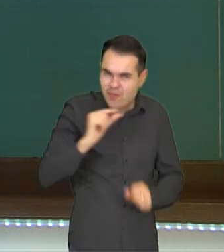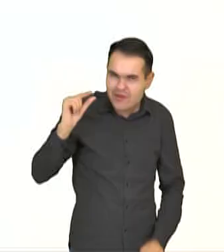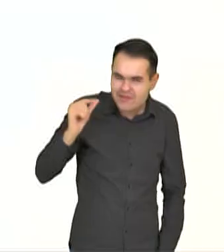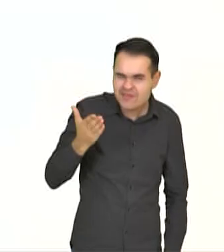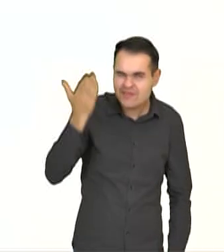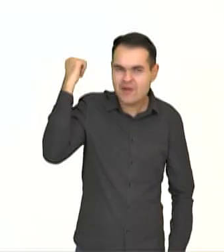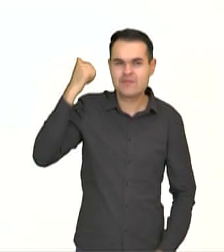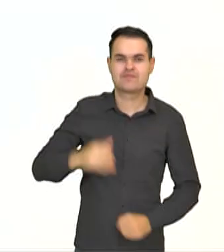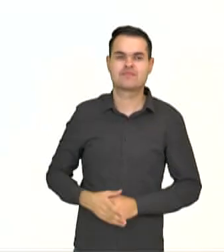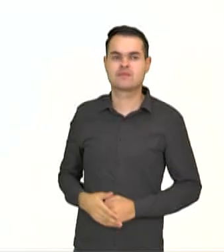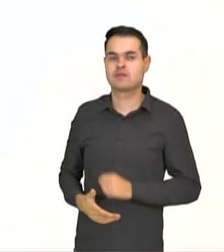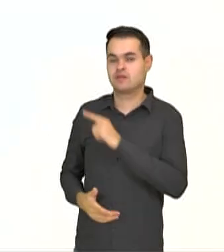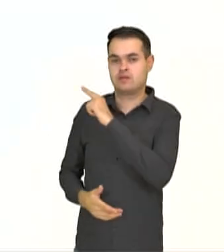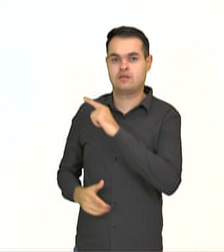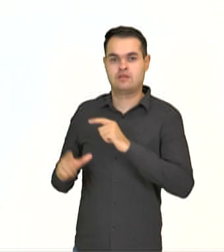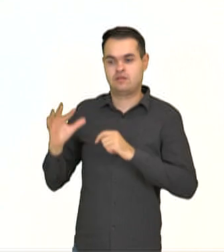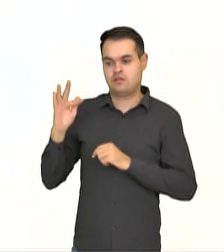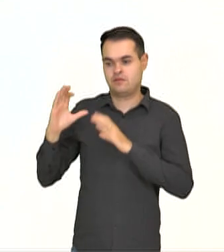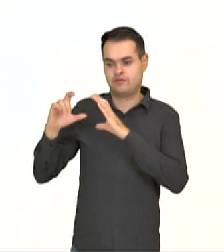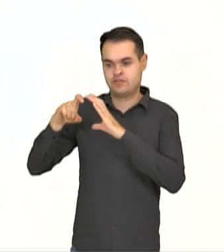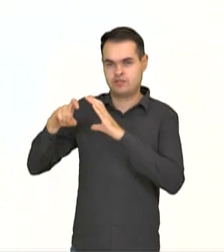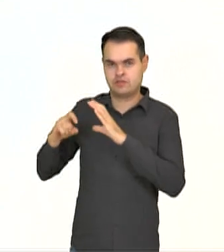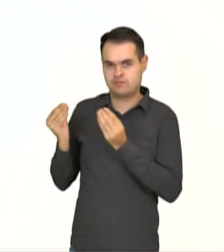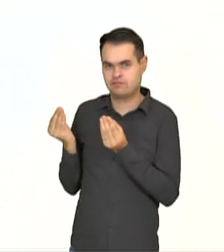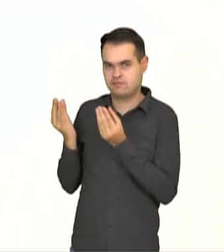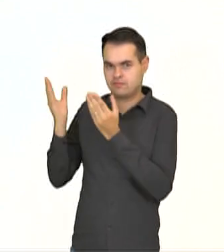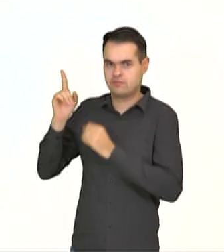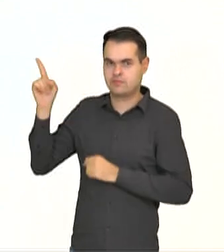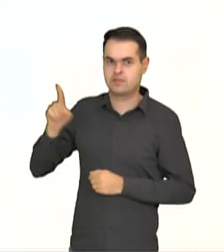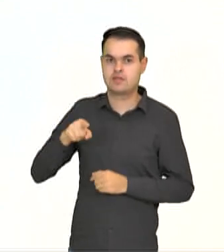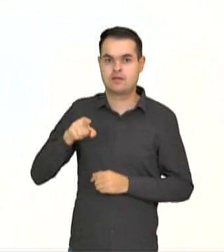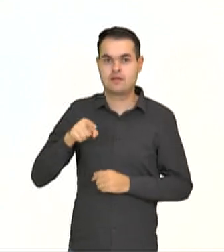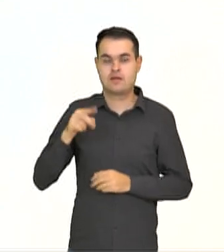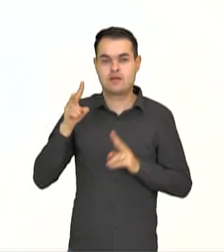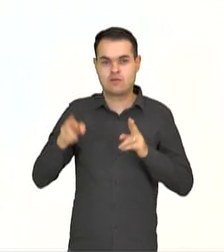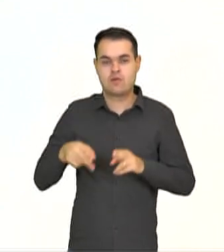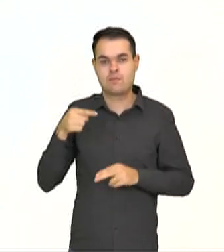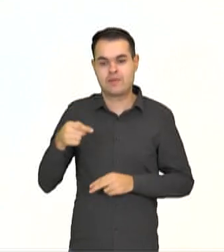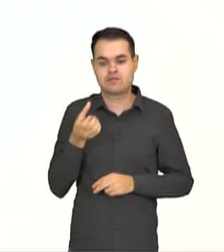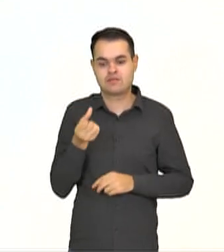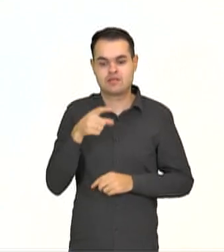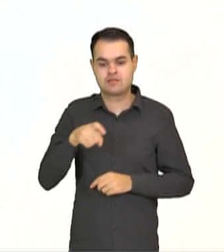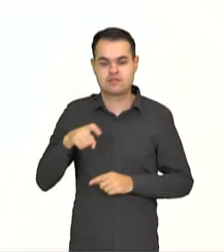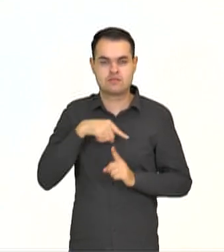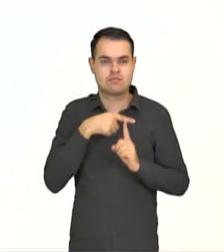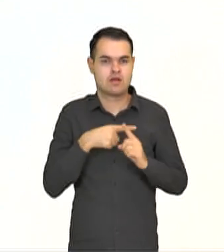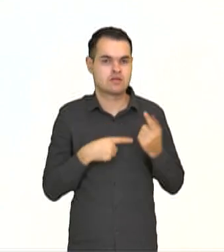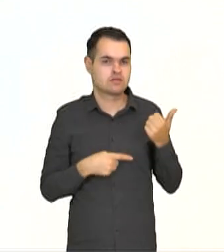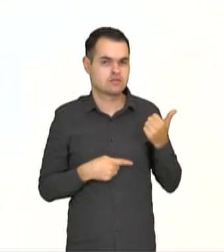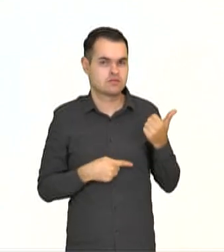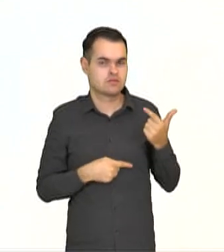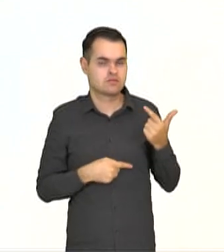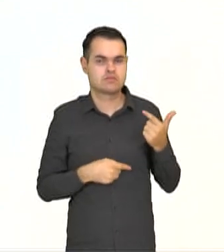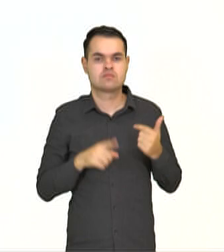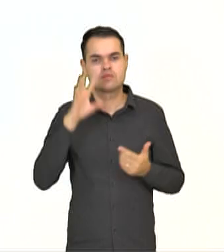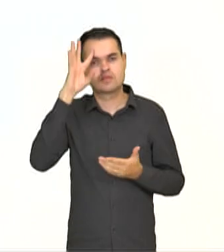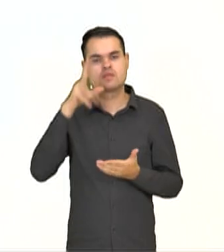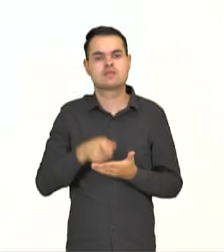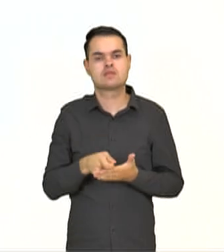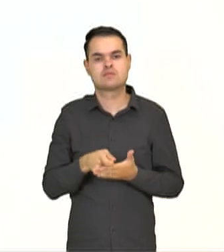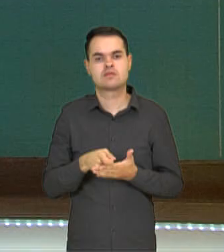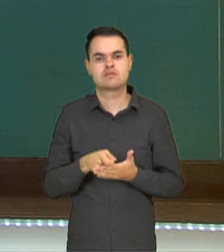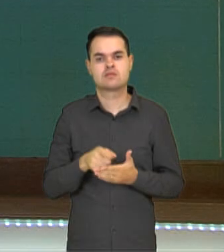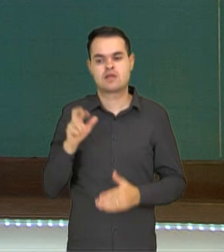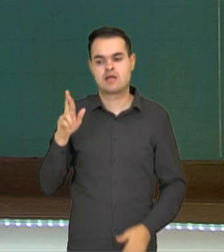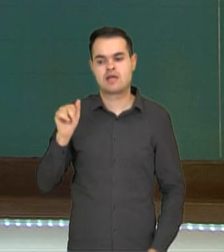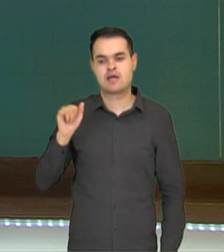lá, dada essa função, f de x igual a menos 6x mais 12, determine a